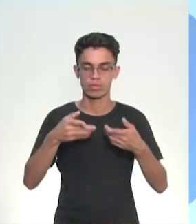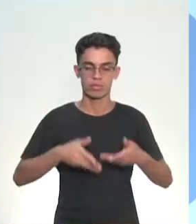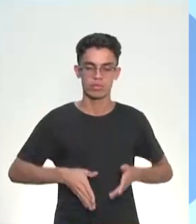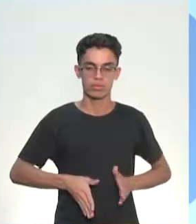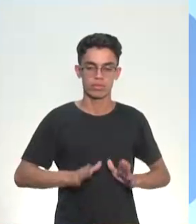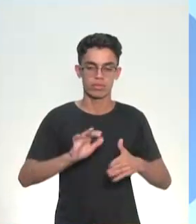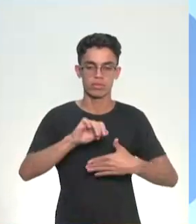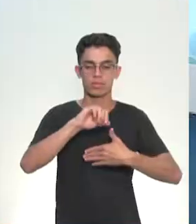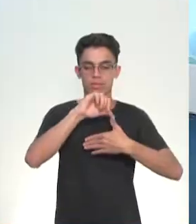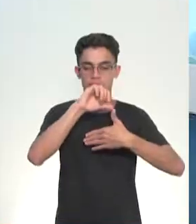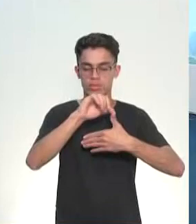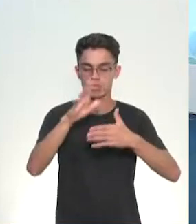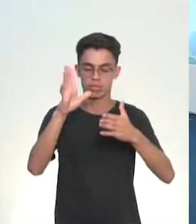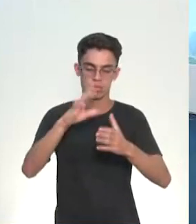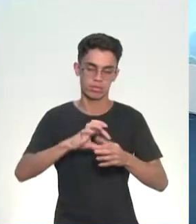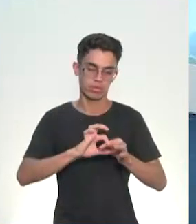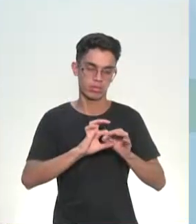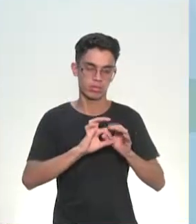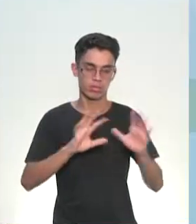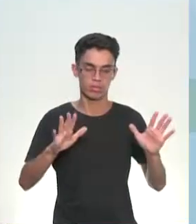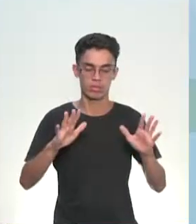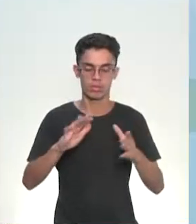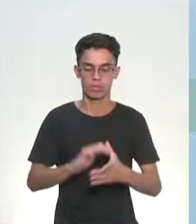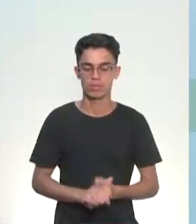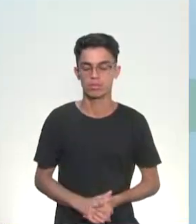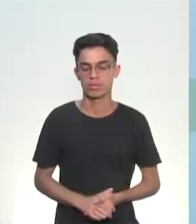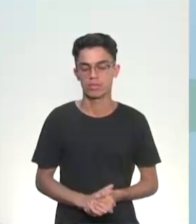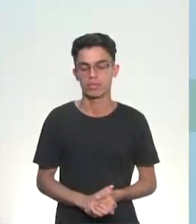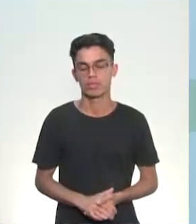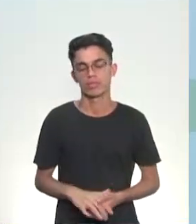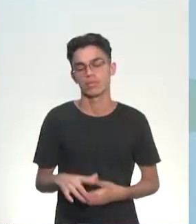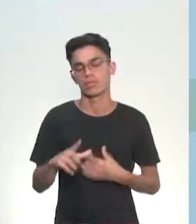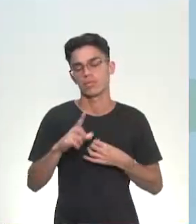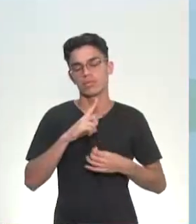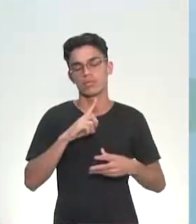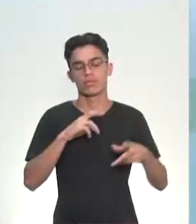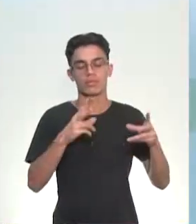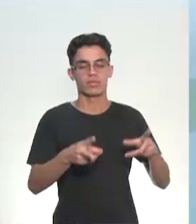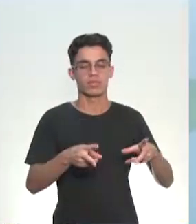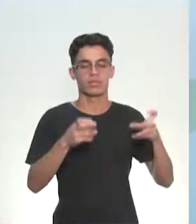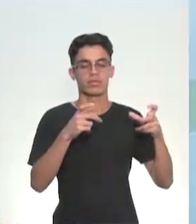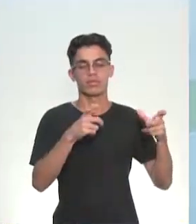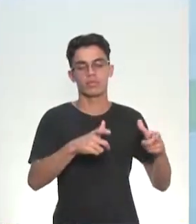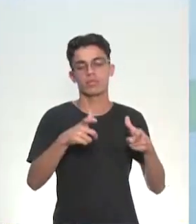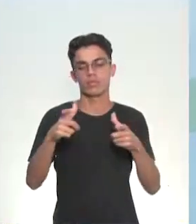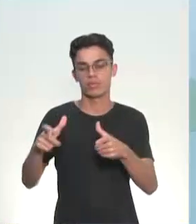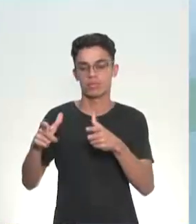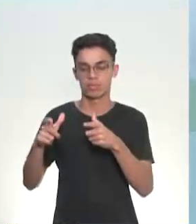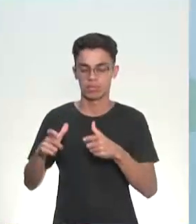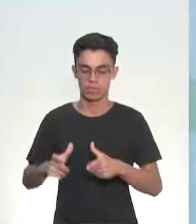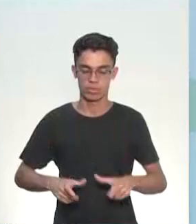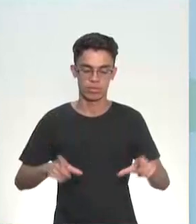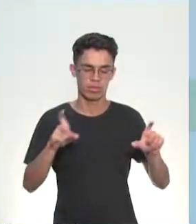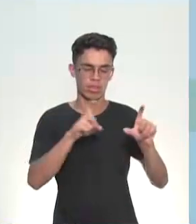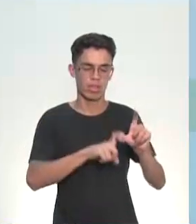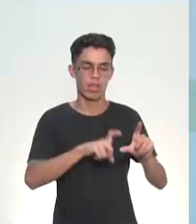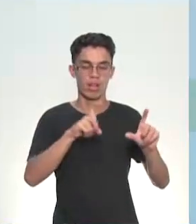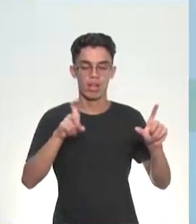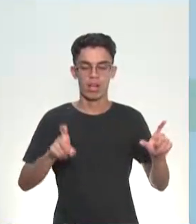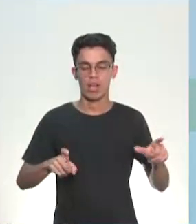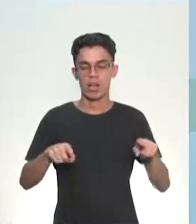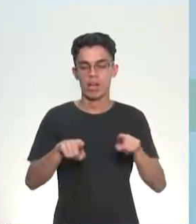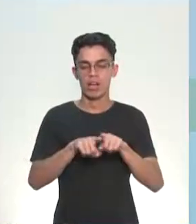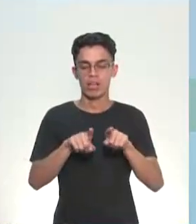famosos libertadores da América. Exatamente. E a gente percebeu, né, vários territórios se tornando independentes, né,